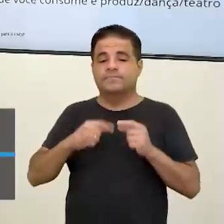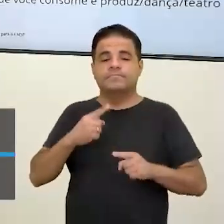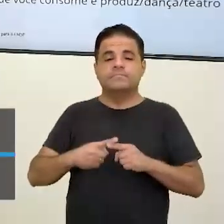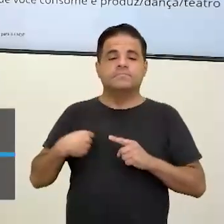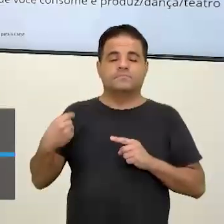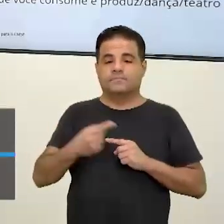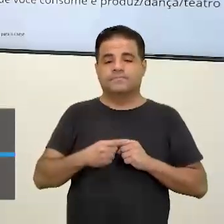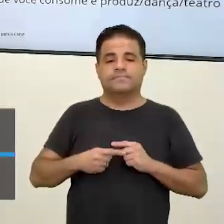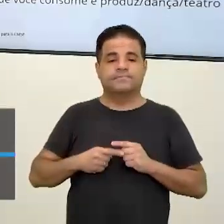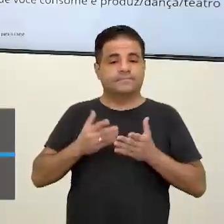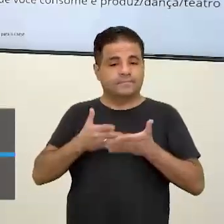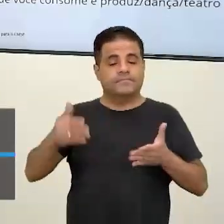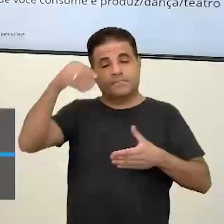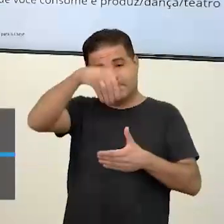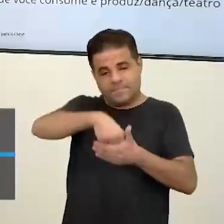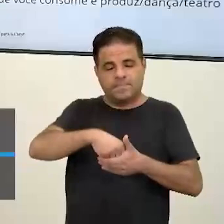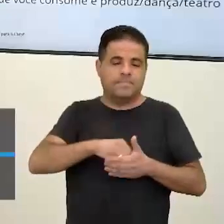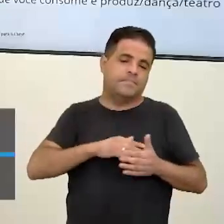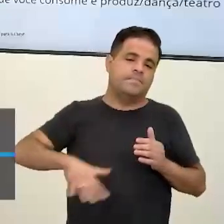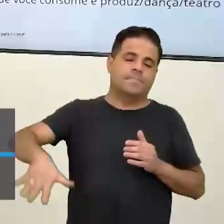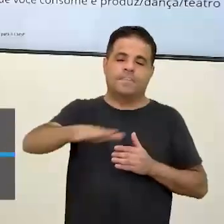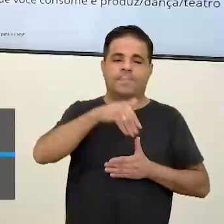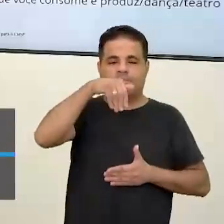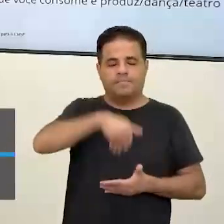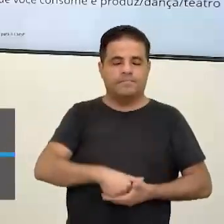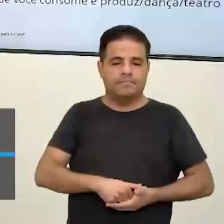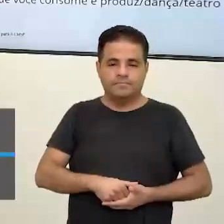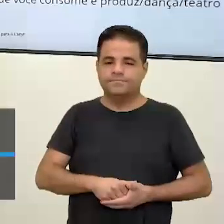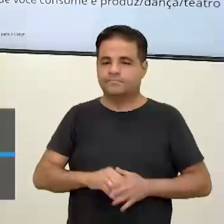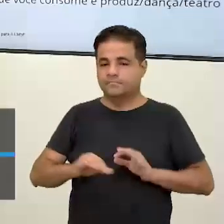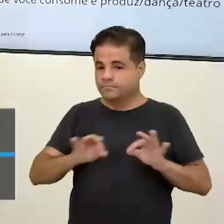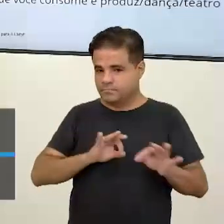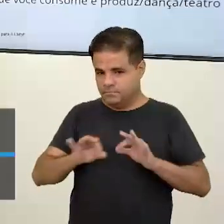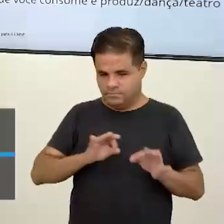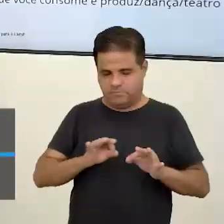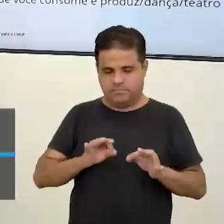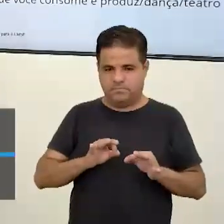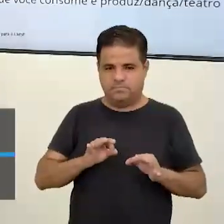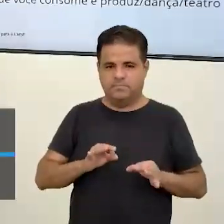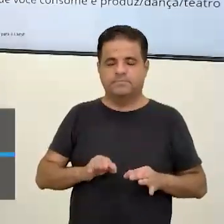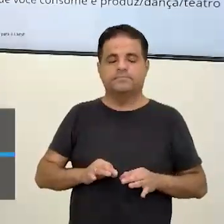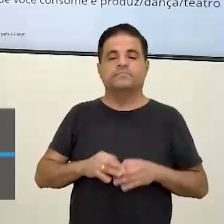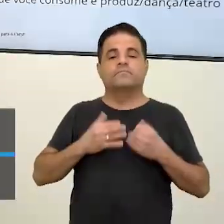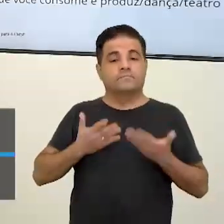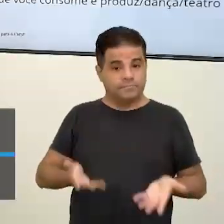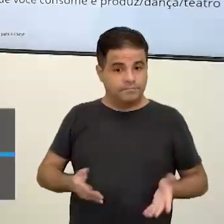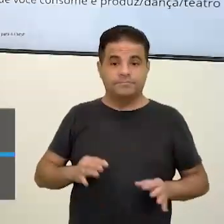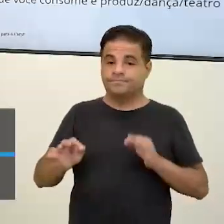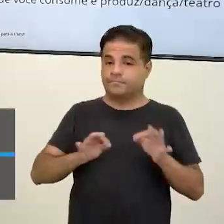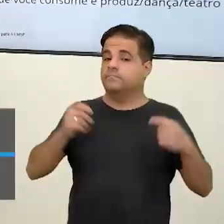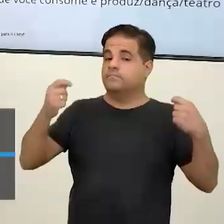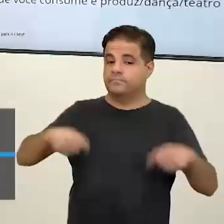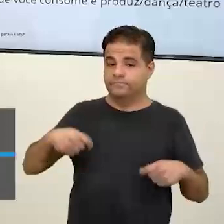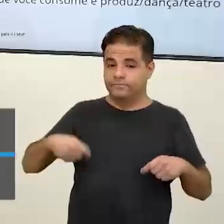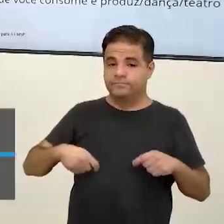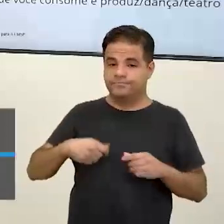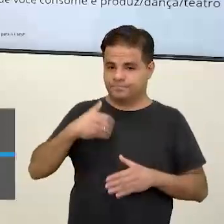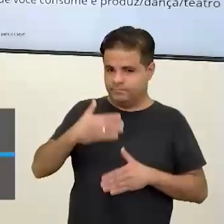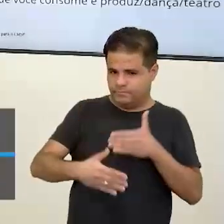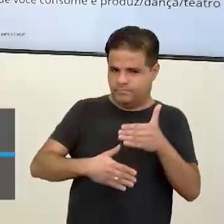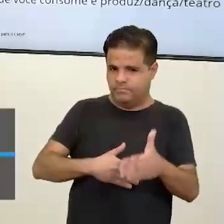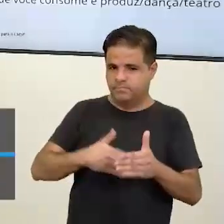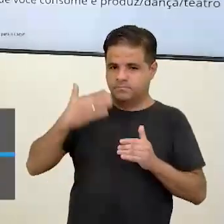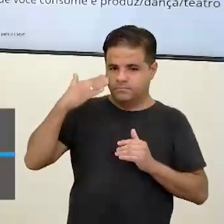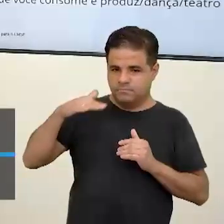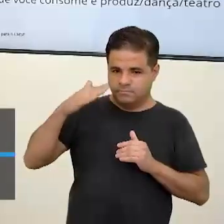porque nós estamos amplamente inseridos dentro de um projeto, né? E esse projeto ele precisa ser